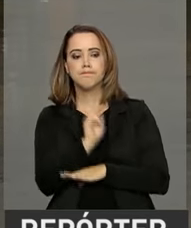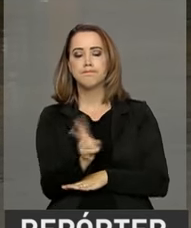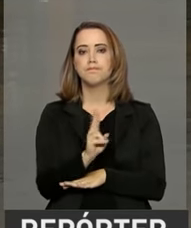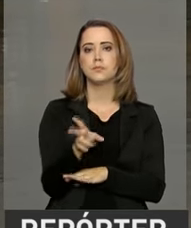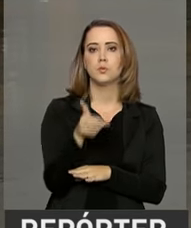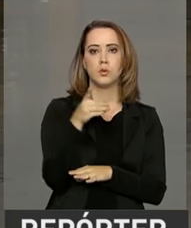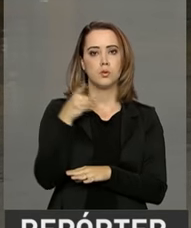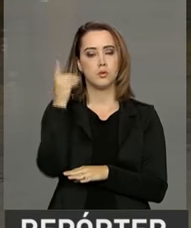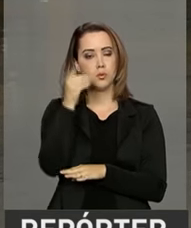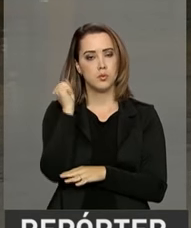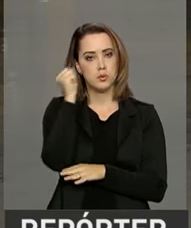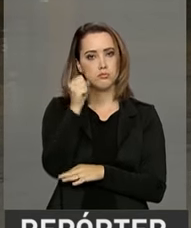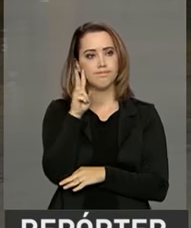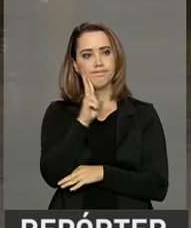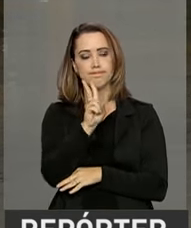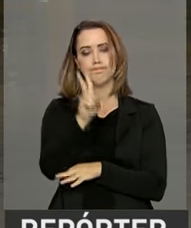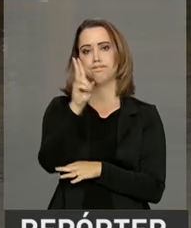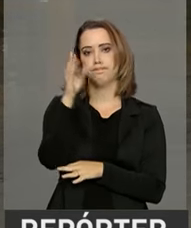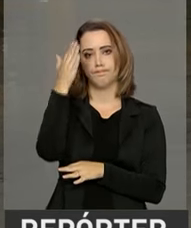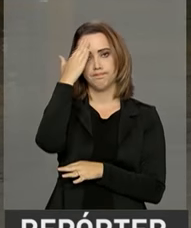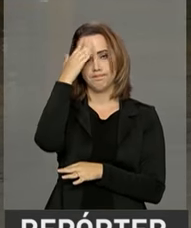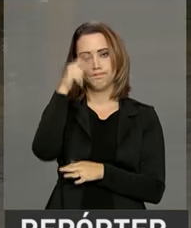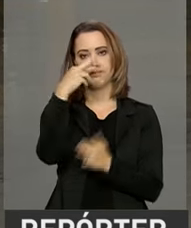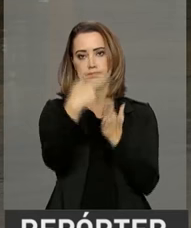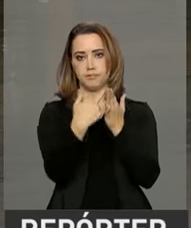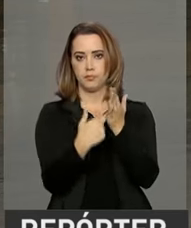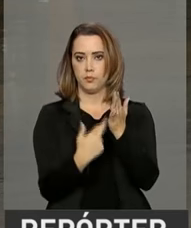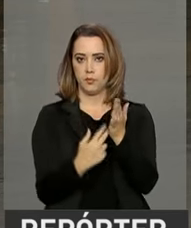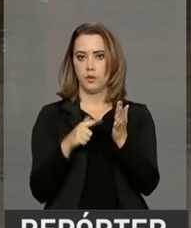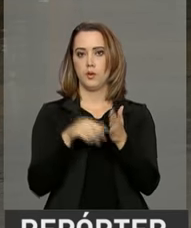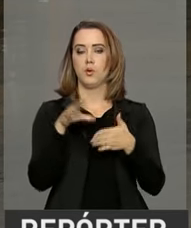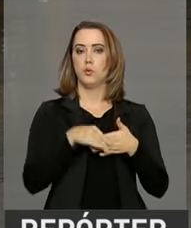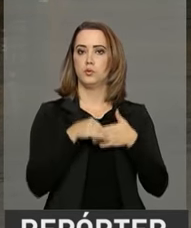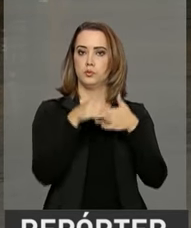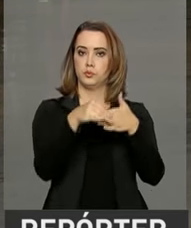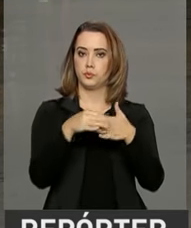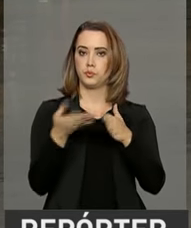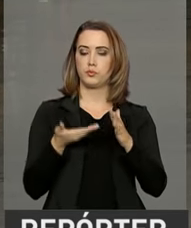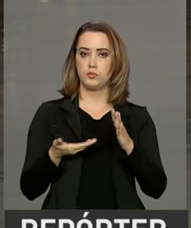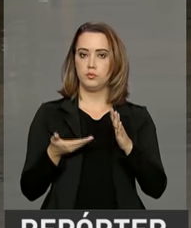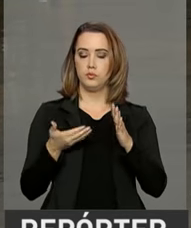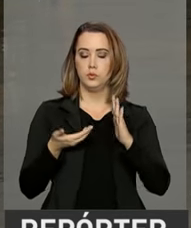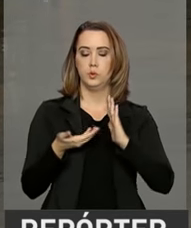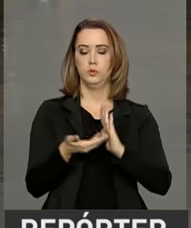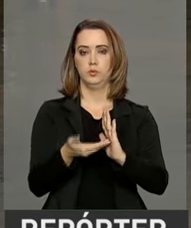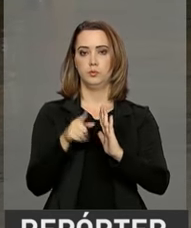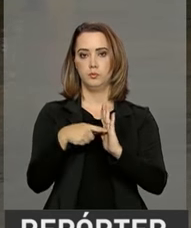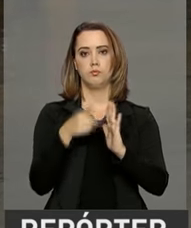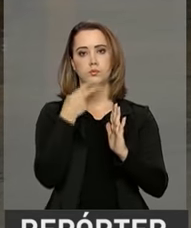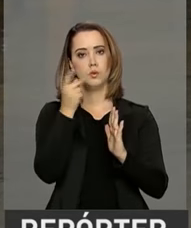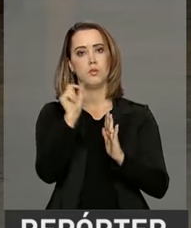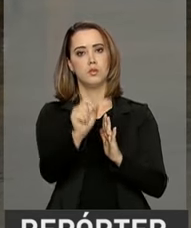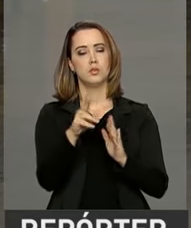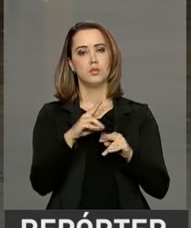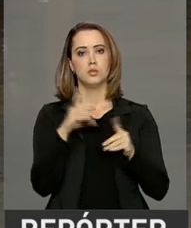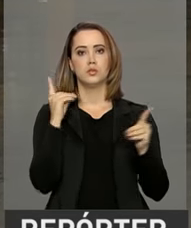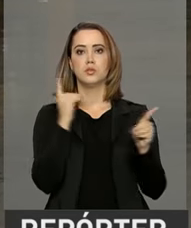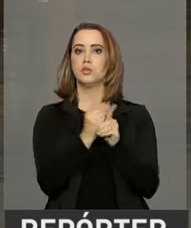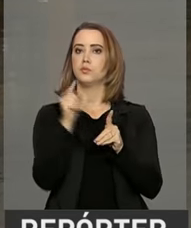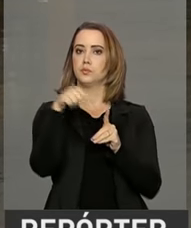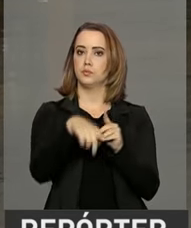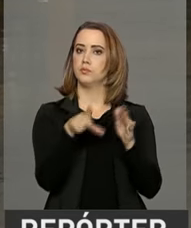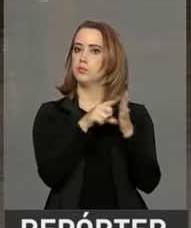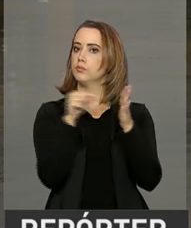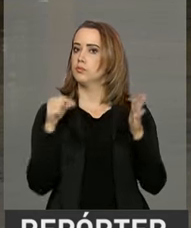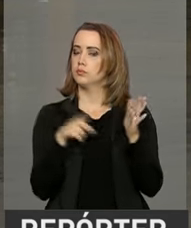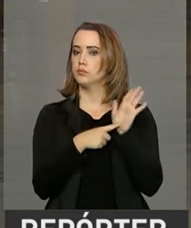dos parlamentares. O líder do governo na Câmara, deputado André Moura, afirmou que este encontro aqui no Palácio do